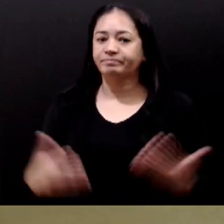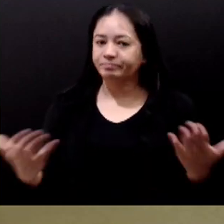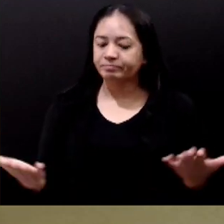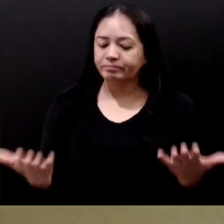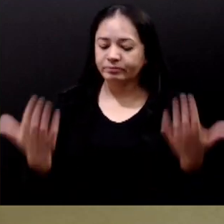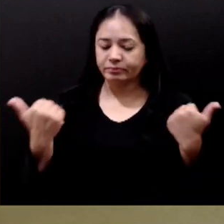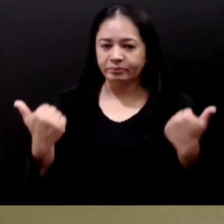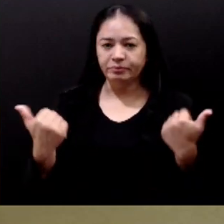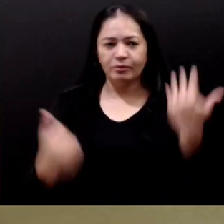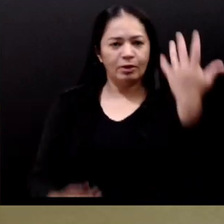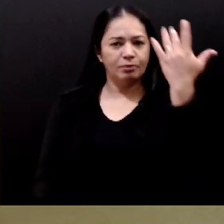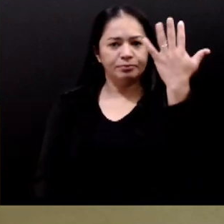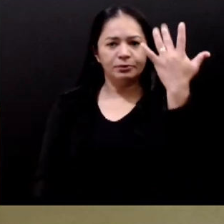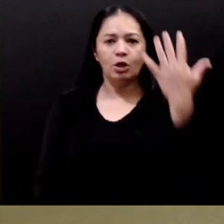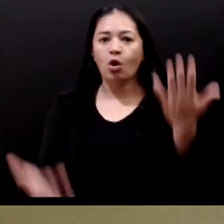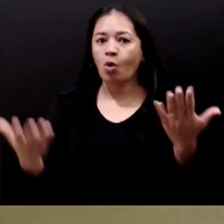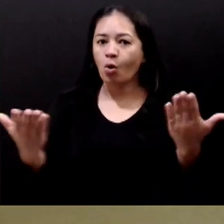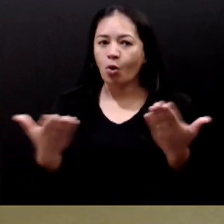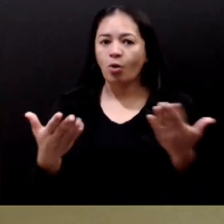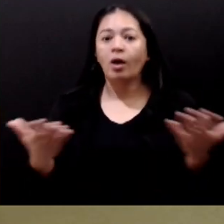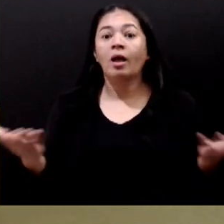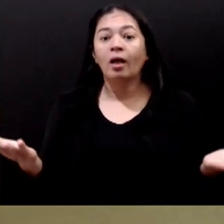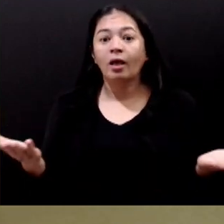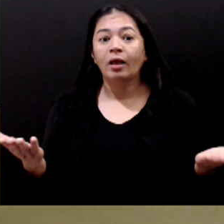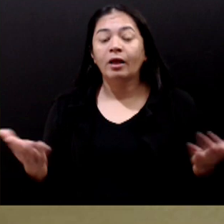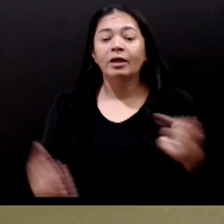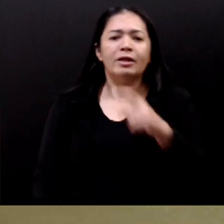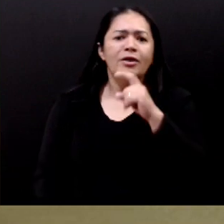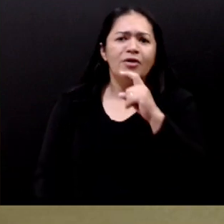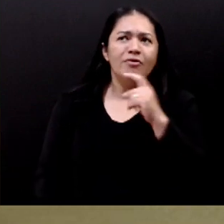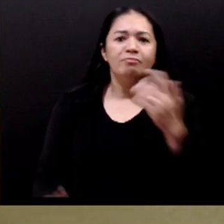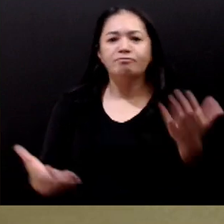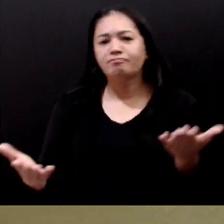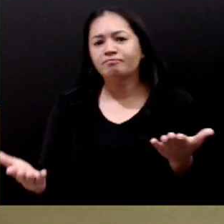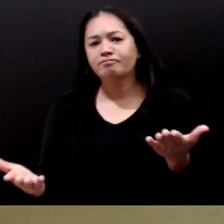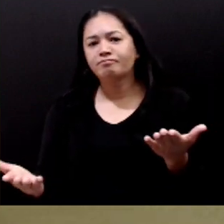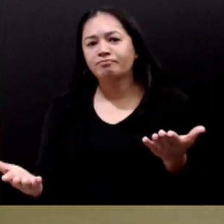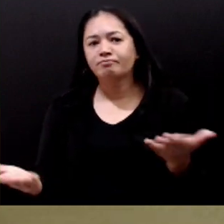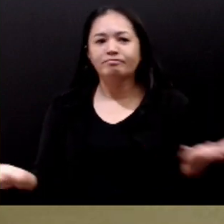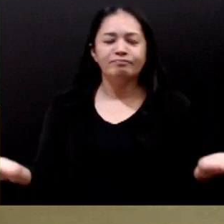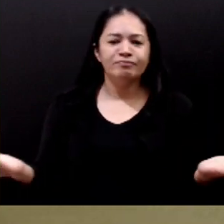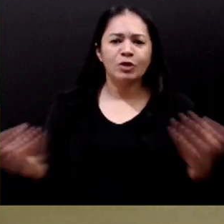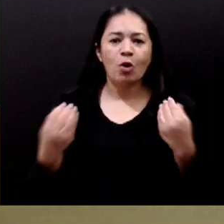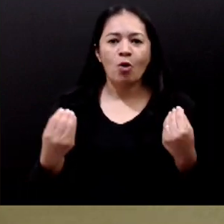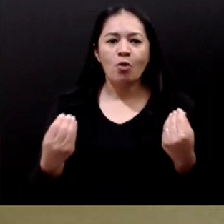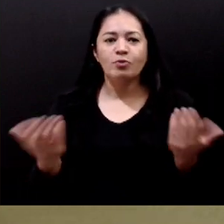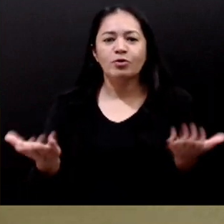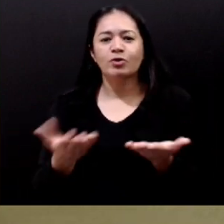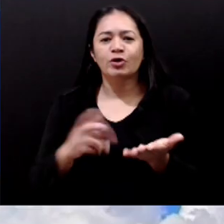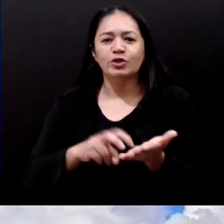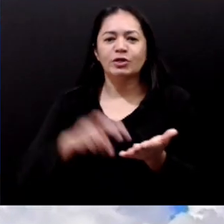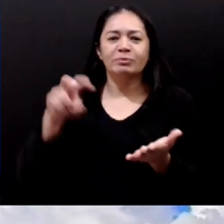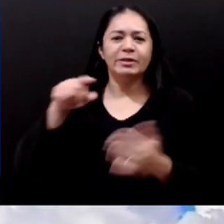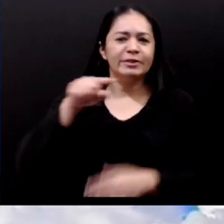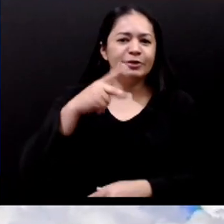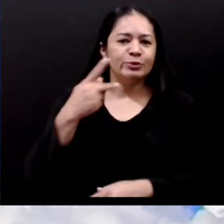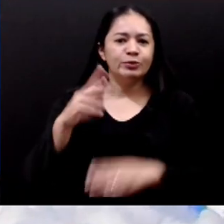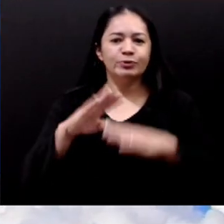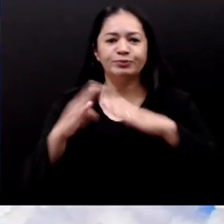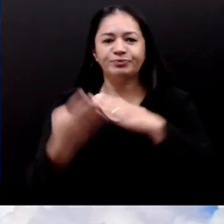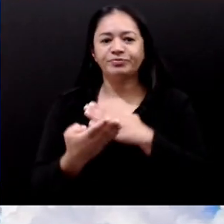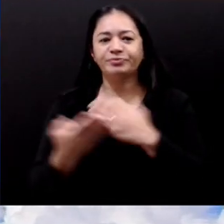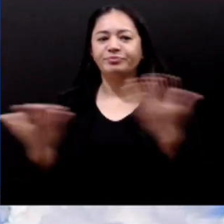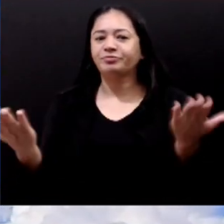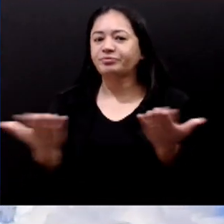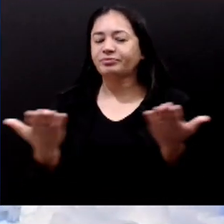hoje, né? Cadê a frente fria? Será que ela veio, não veio? Como é que amanheceu aí no seu bairro? A previsão para hoje é de céu